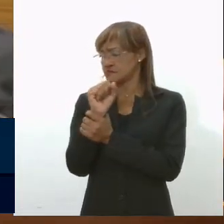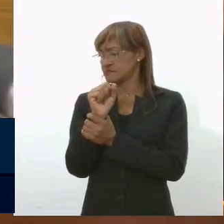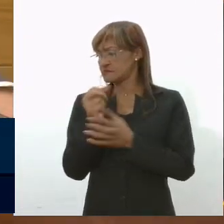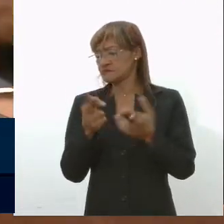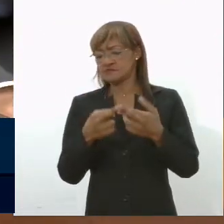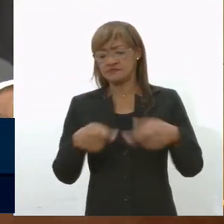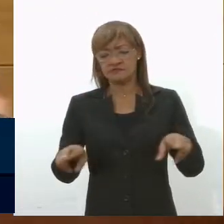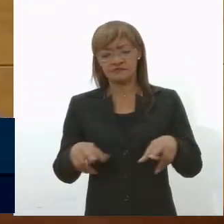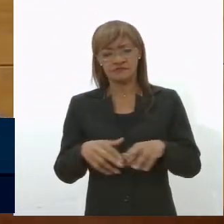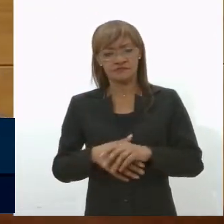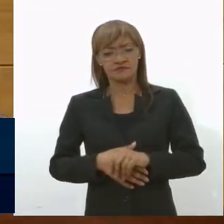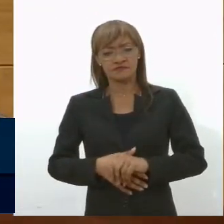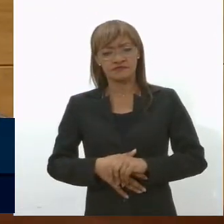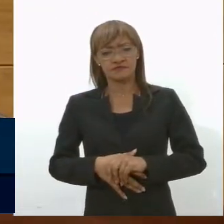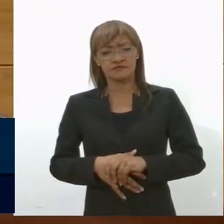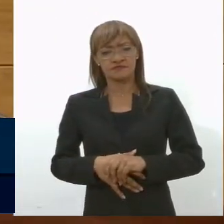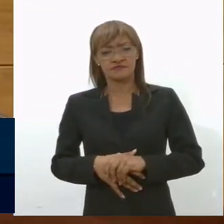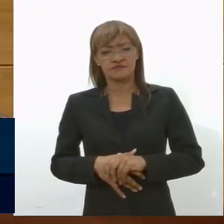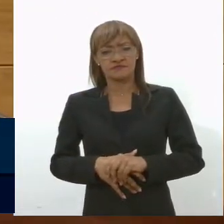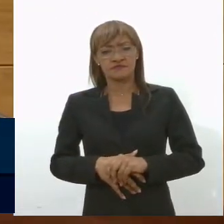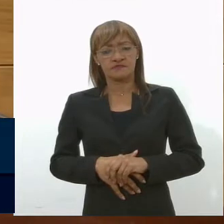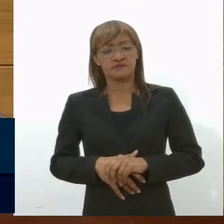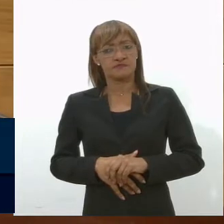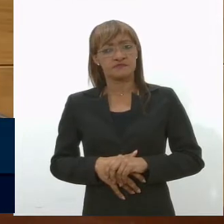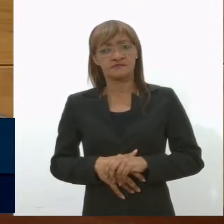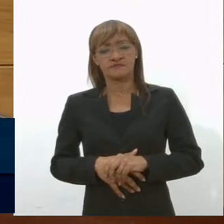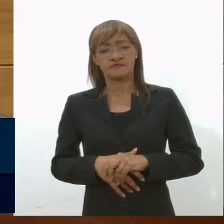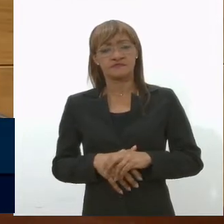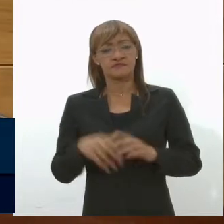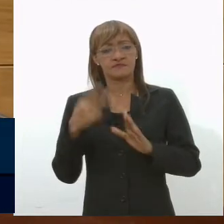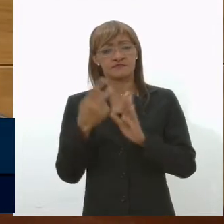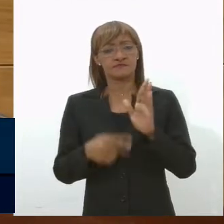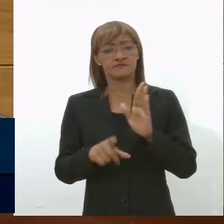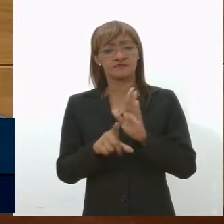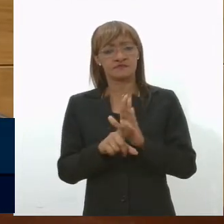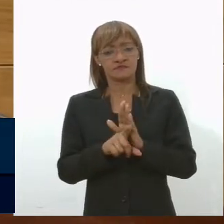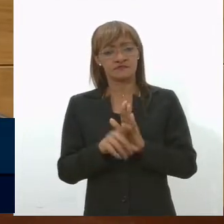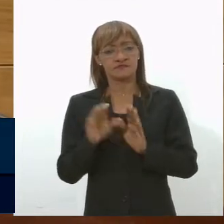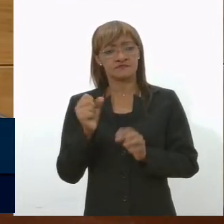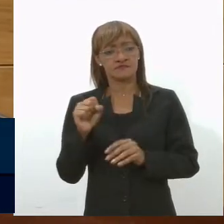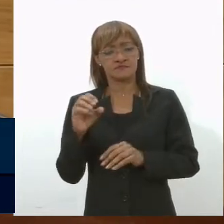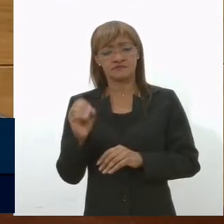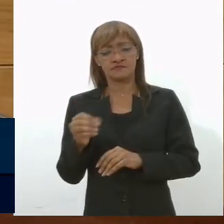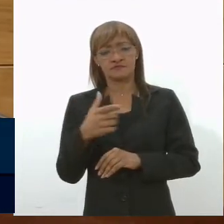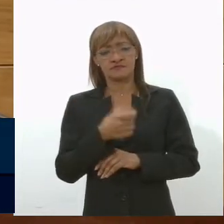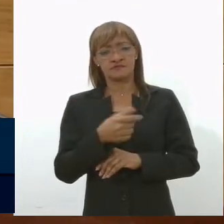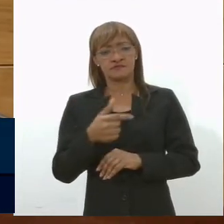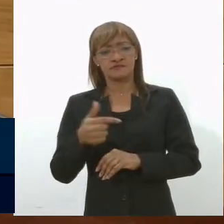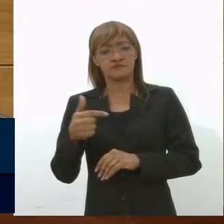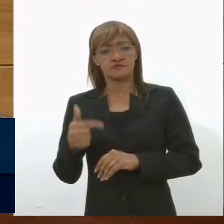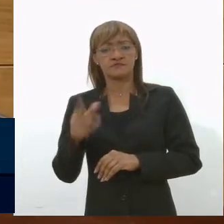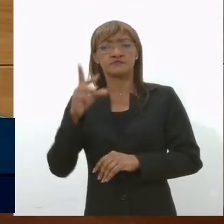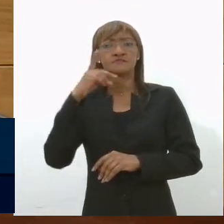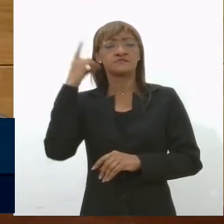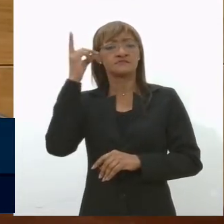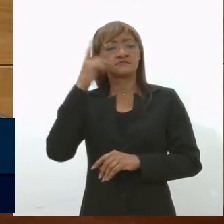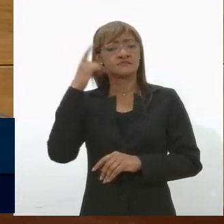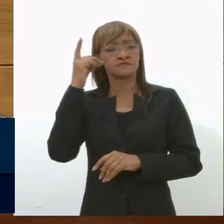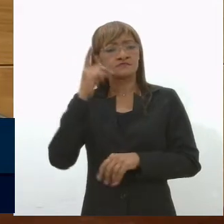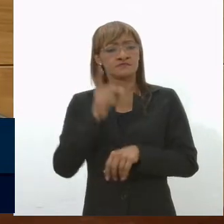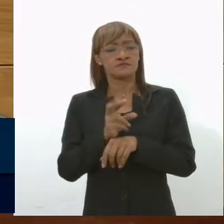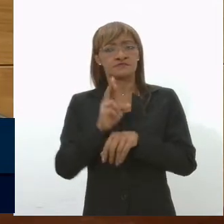providências. Isso aqui também não tem, vereador. Projeto de Lei Ordinária nº 80/2022, de autoria do deputado Dr.